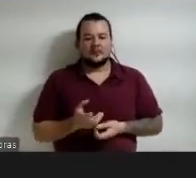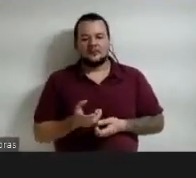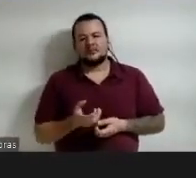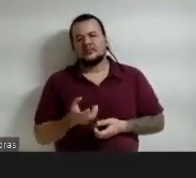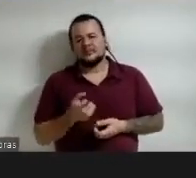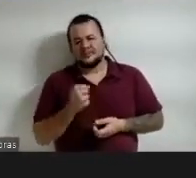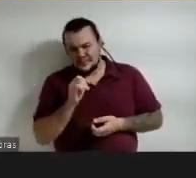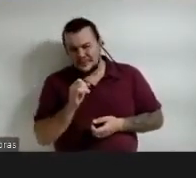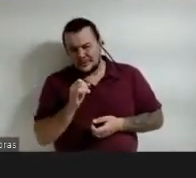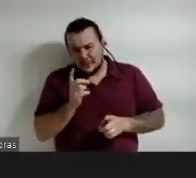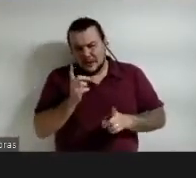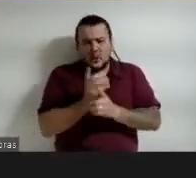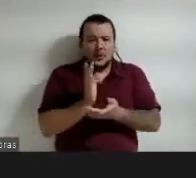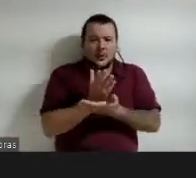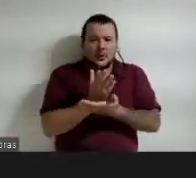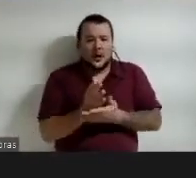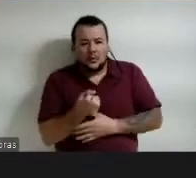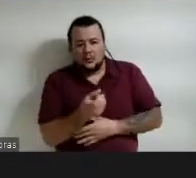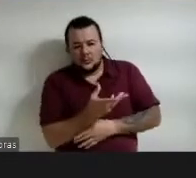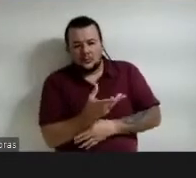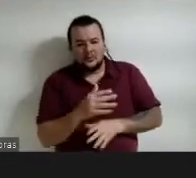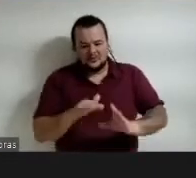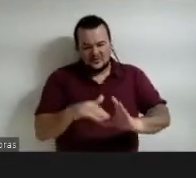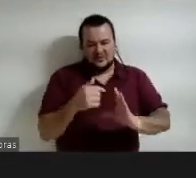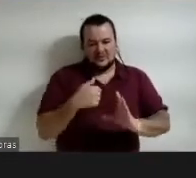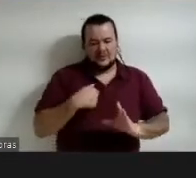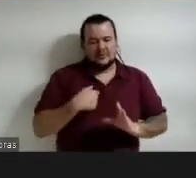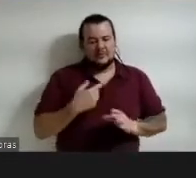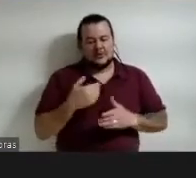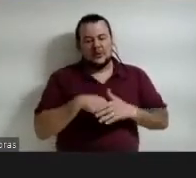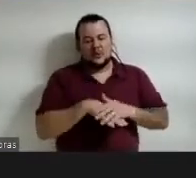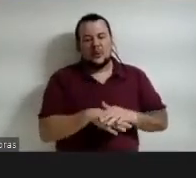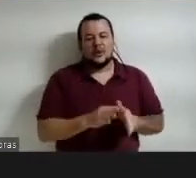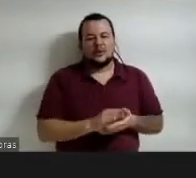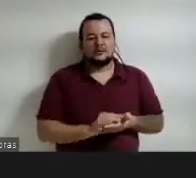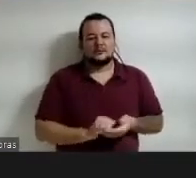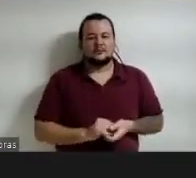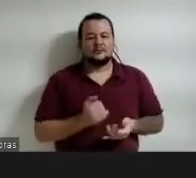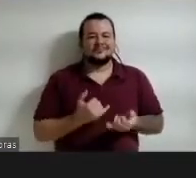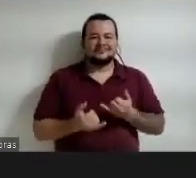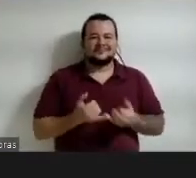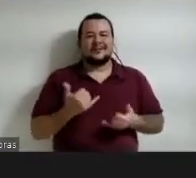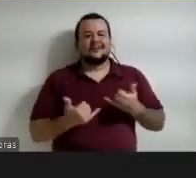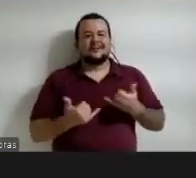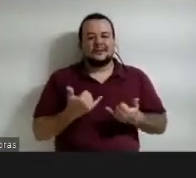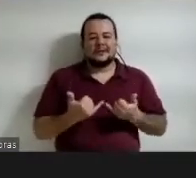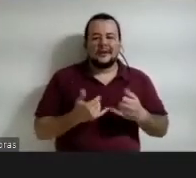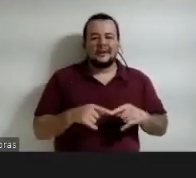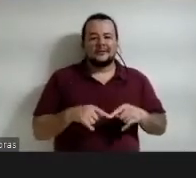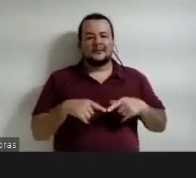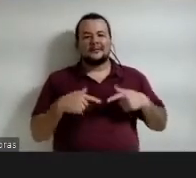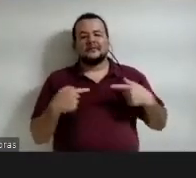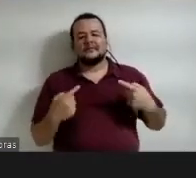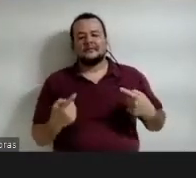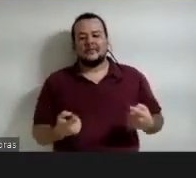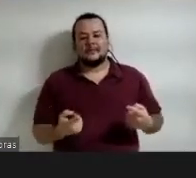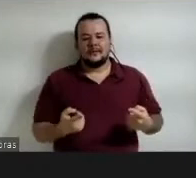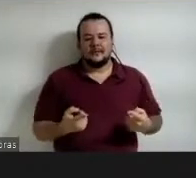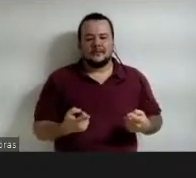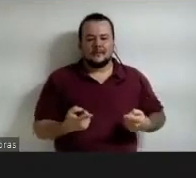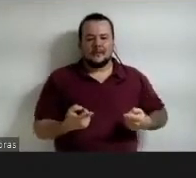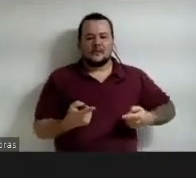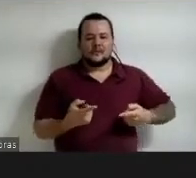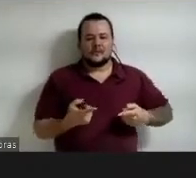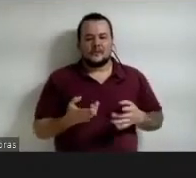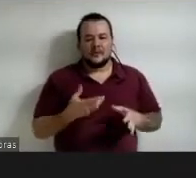manda para o meu e-mail, porque eu coleciono. Então, assim, parece brincadeira, mas essa questão é séria,